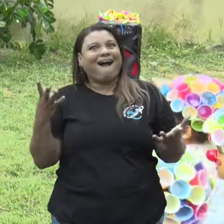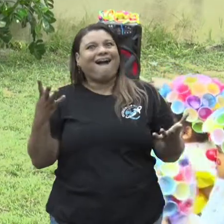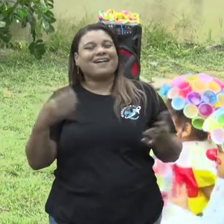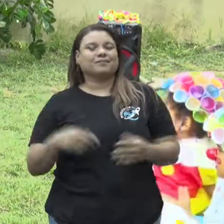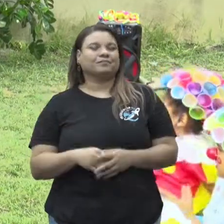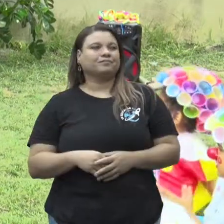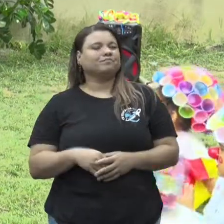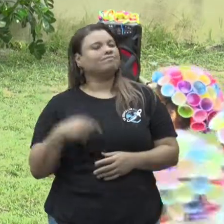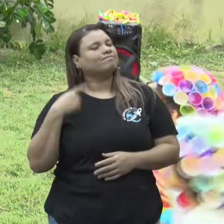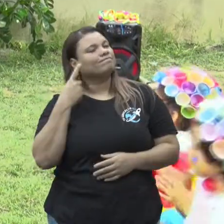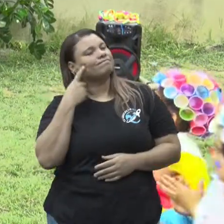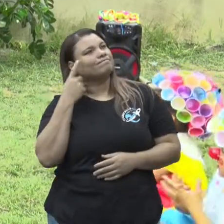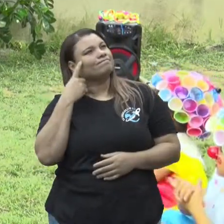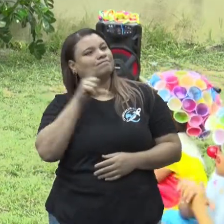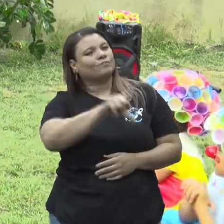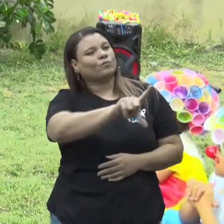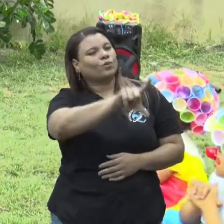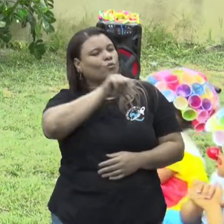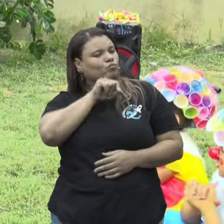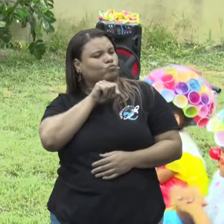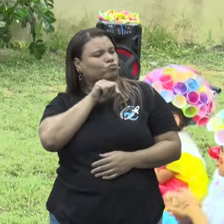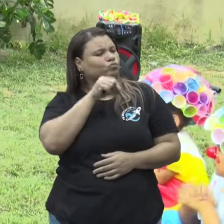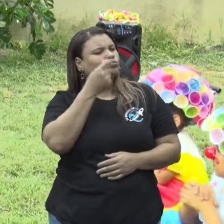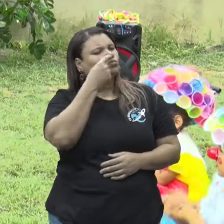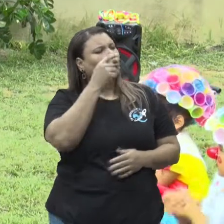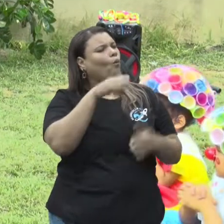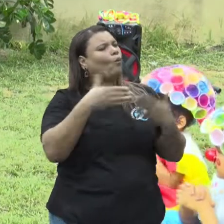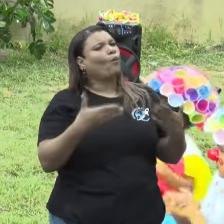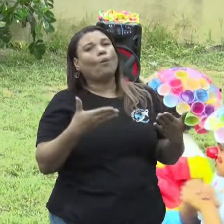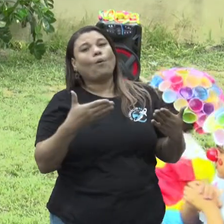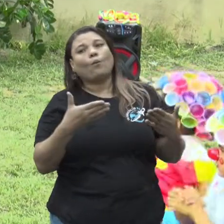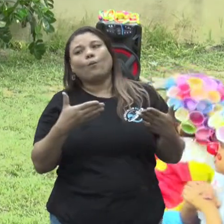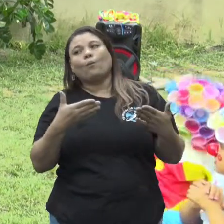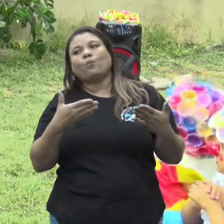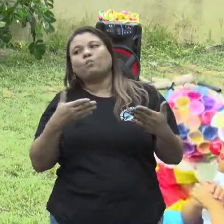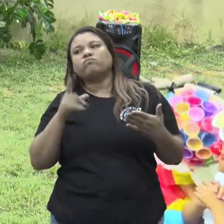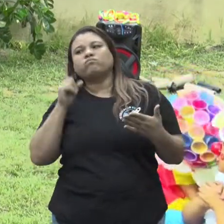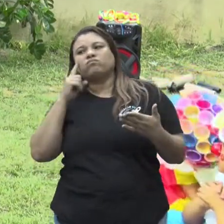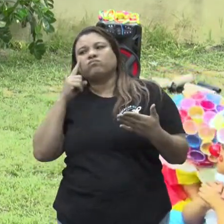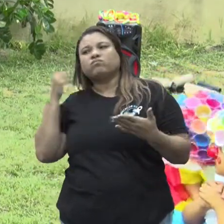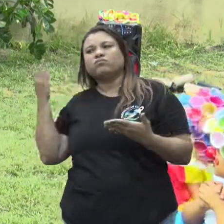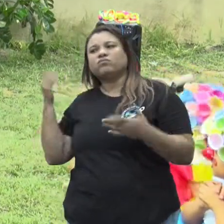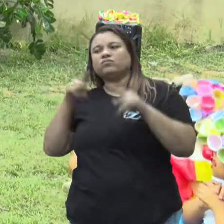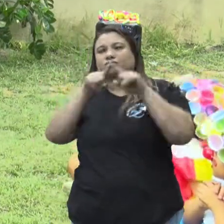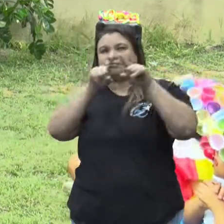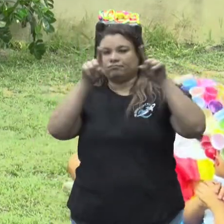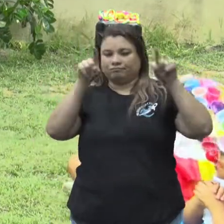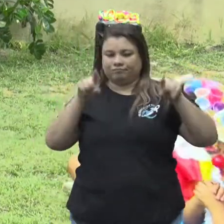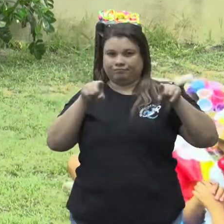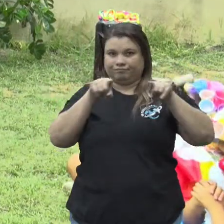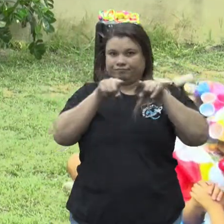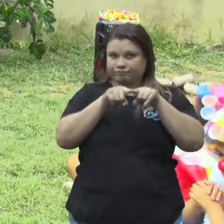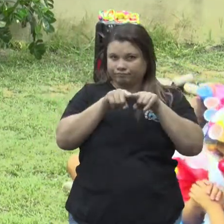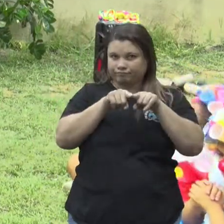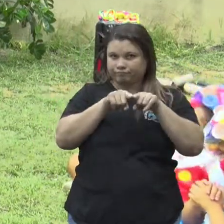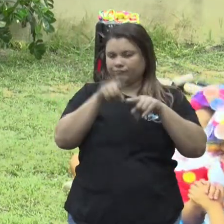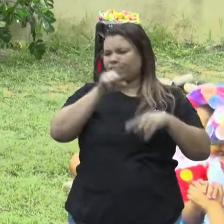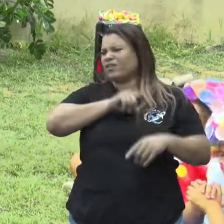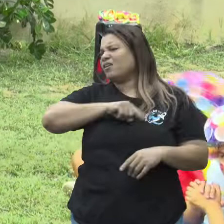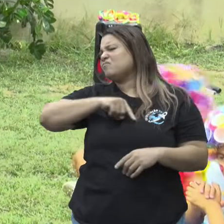nariz? Quadrado. Quadrado. E quando o palhaço chegou para fazer o